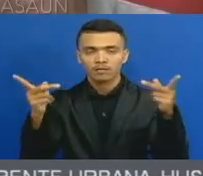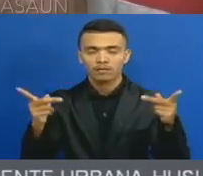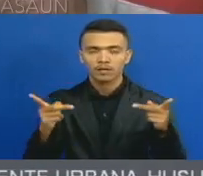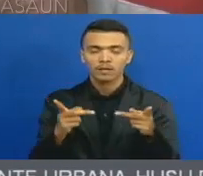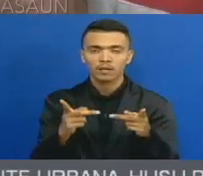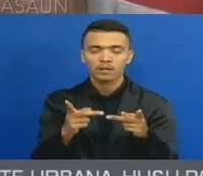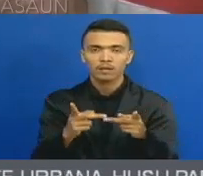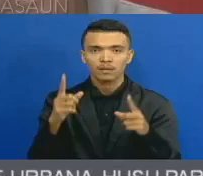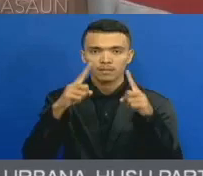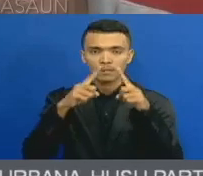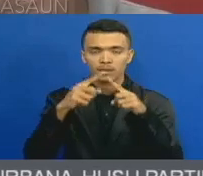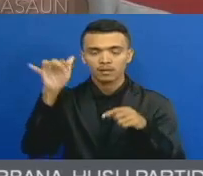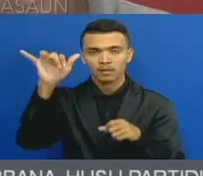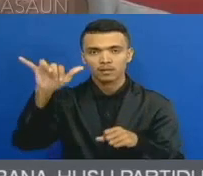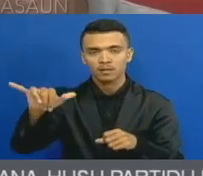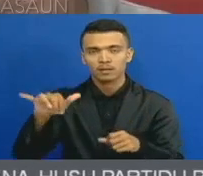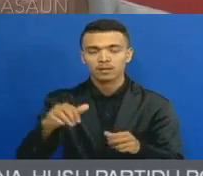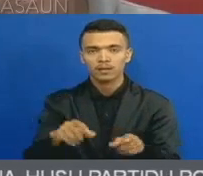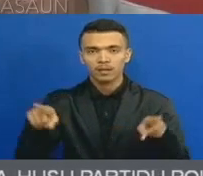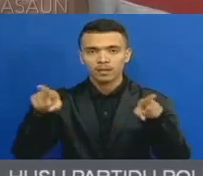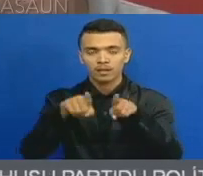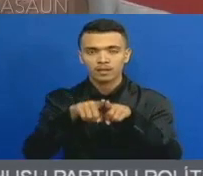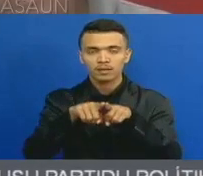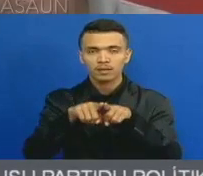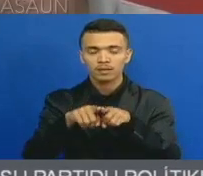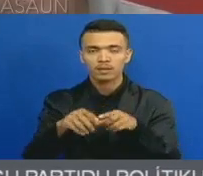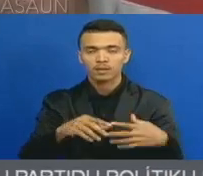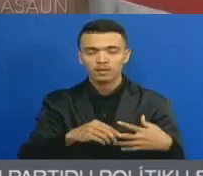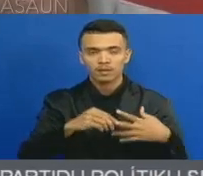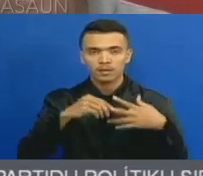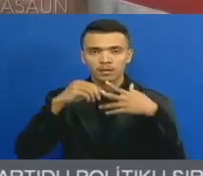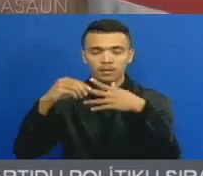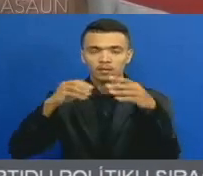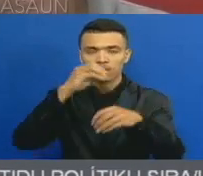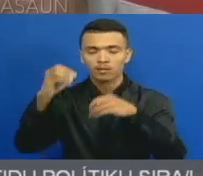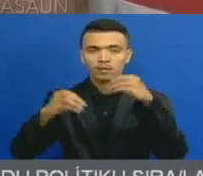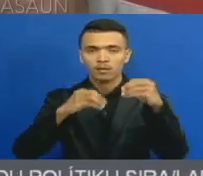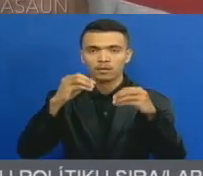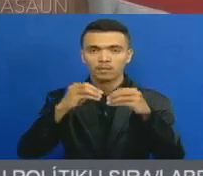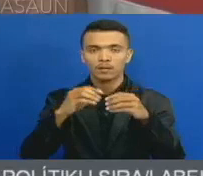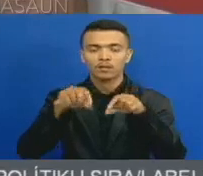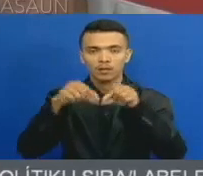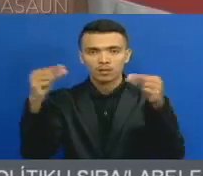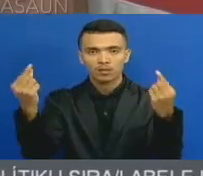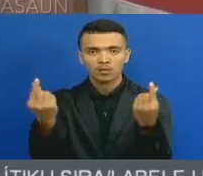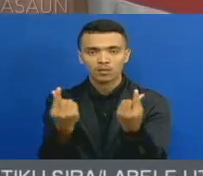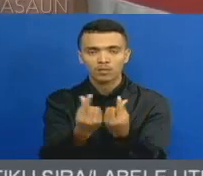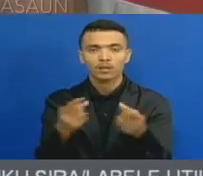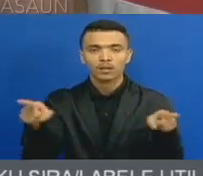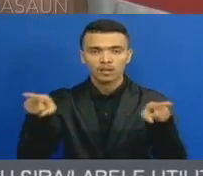cria condição para a Sira outro. A Nessa, por exemplo, Liliu. Com a arte marciais. É a nesse